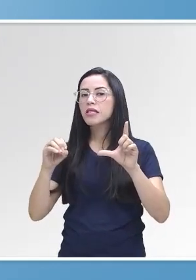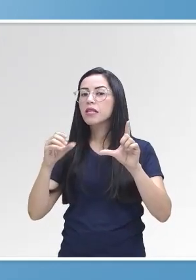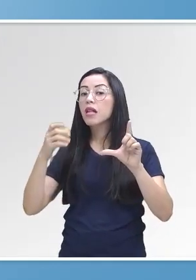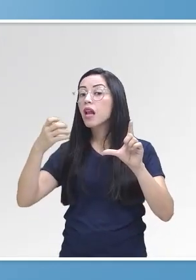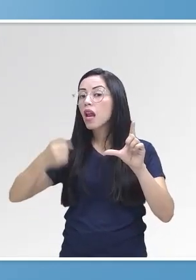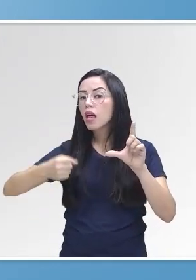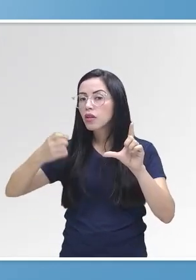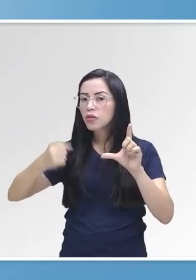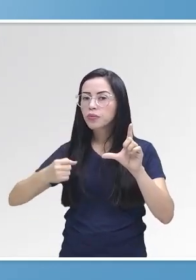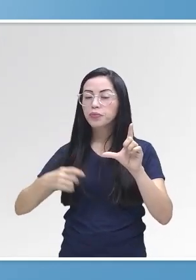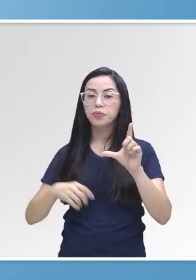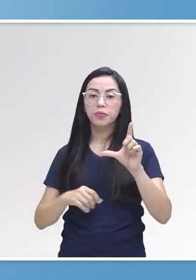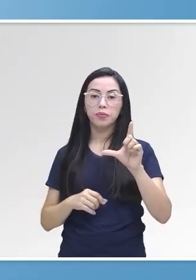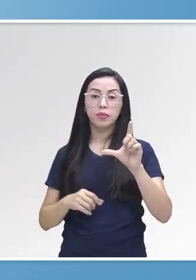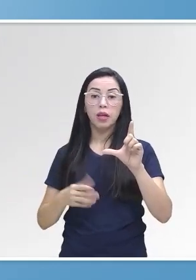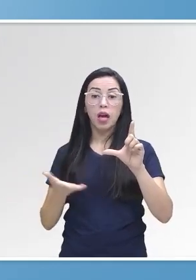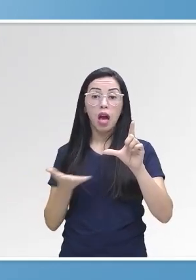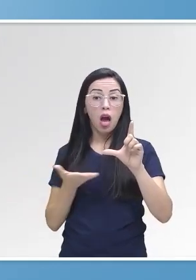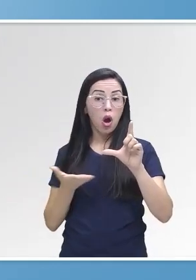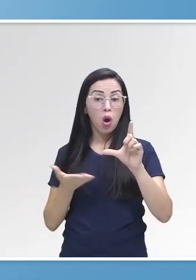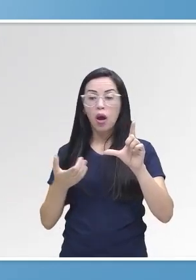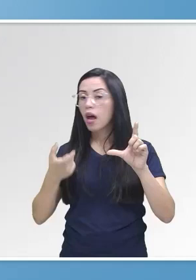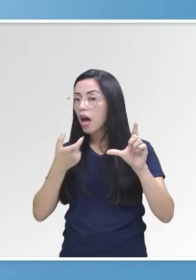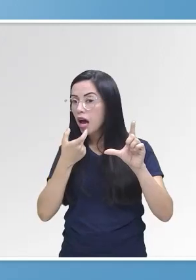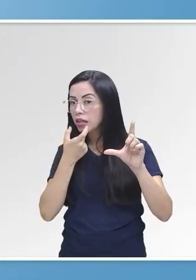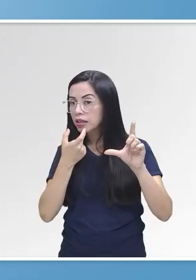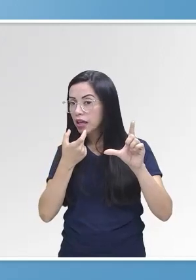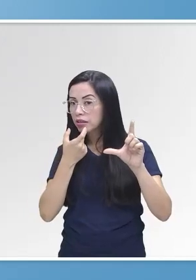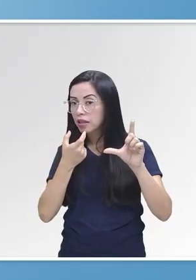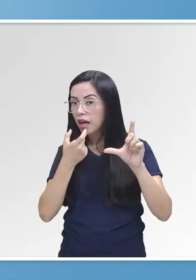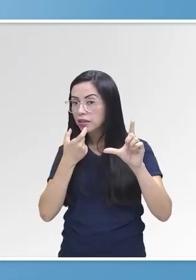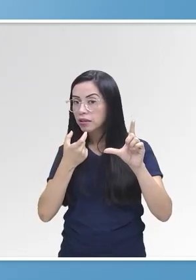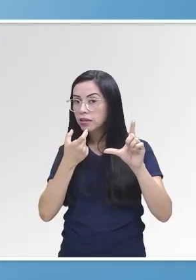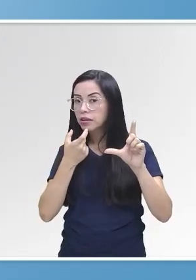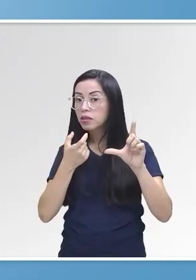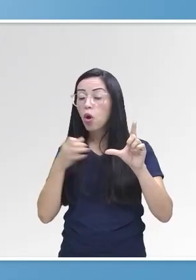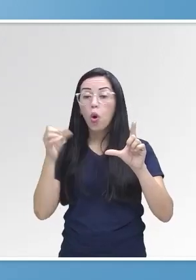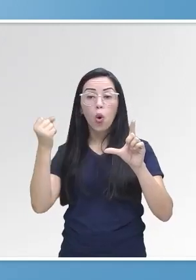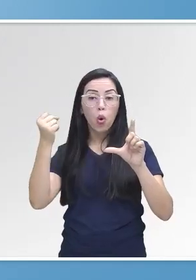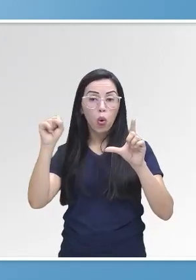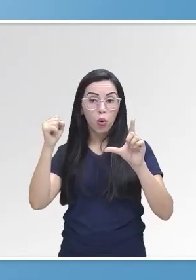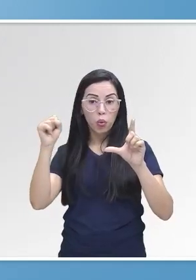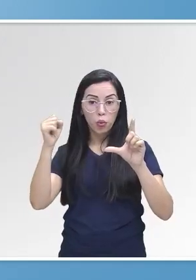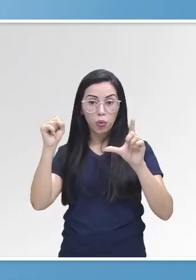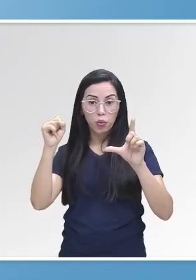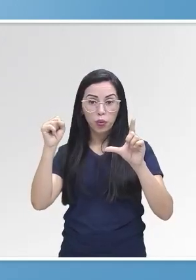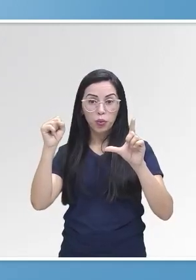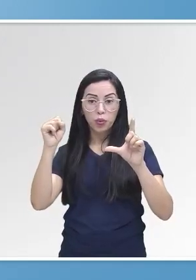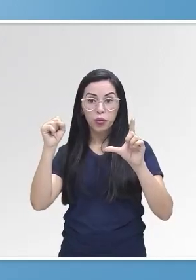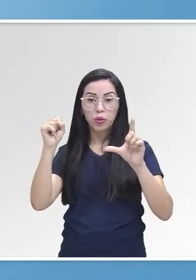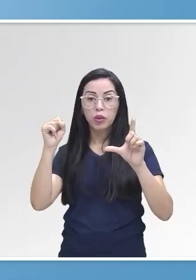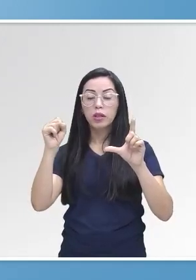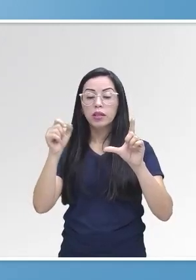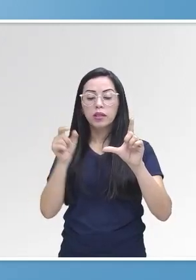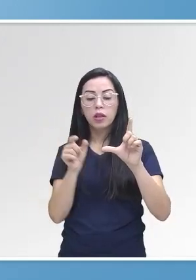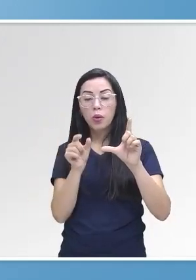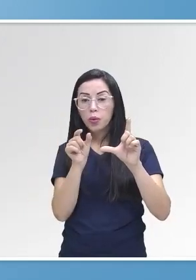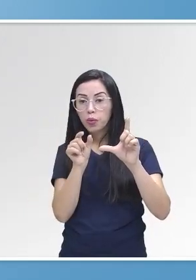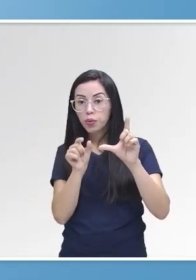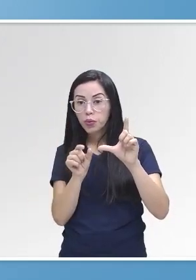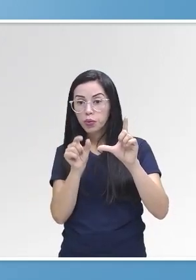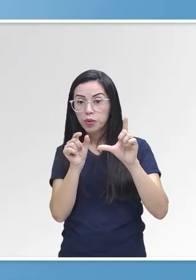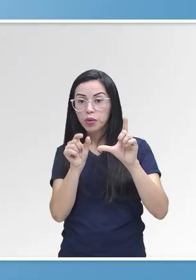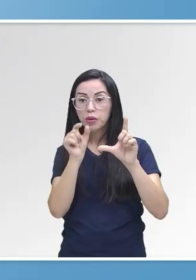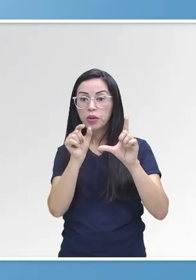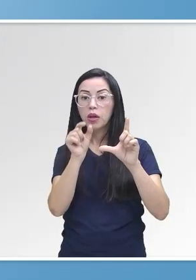latas de leite e biscoito biscoitos são 8 pacotes que a